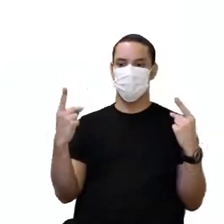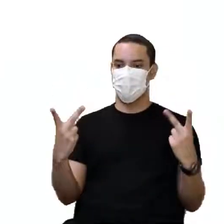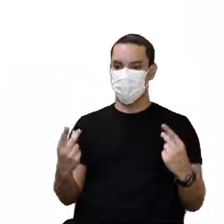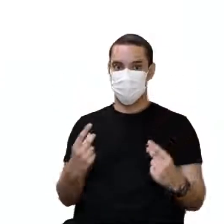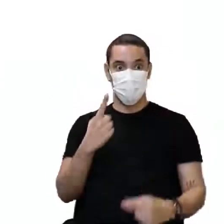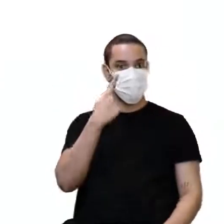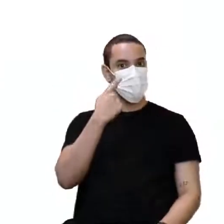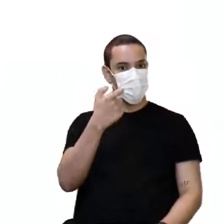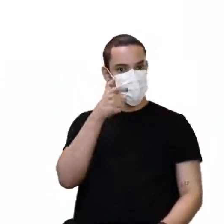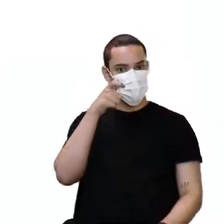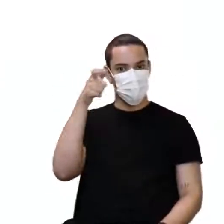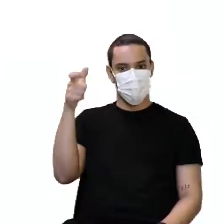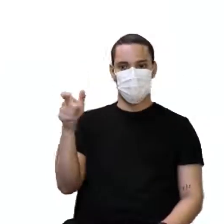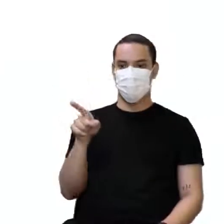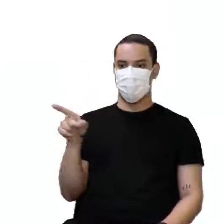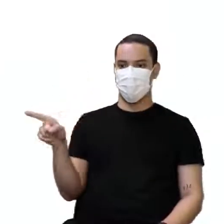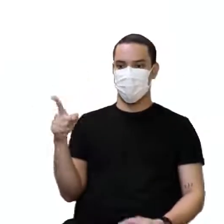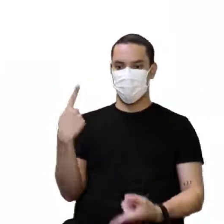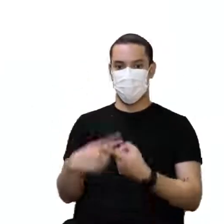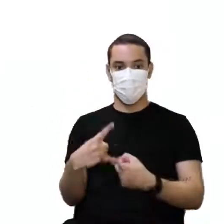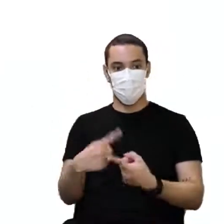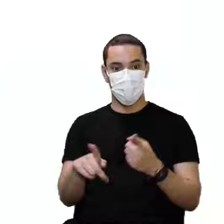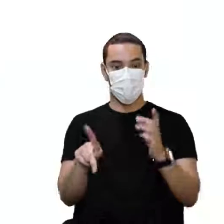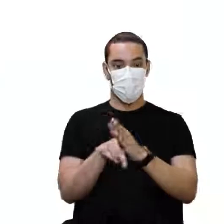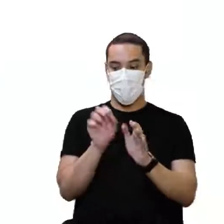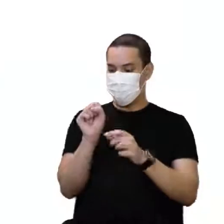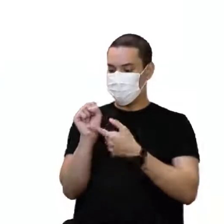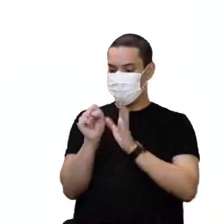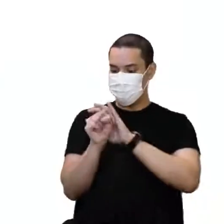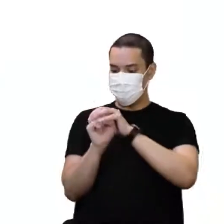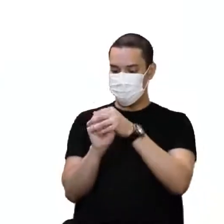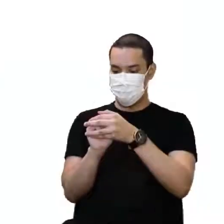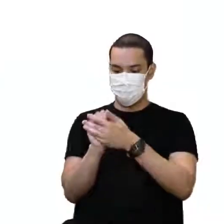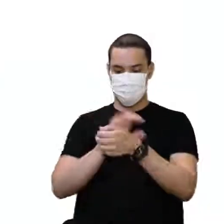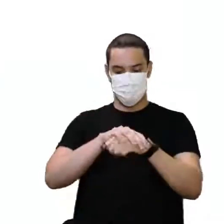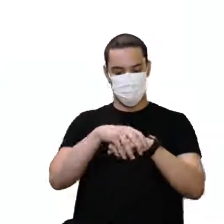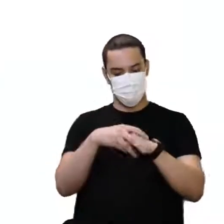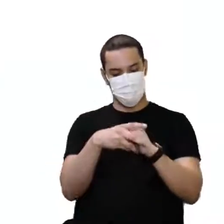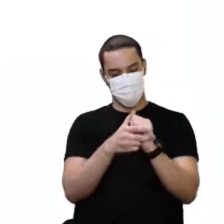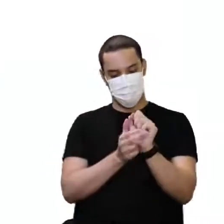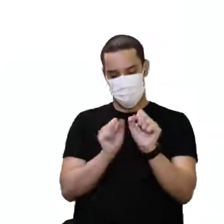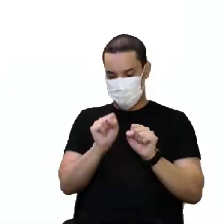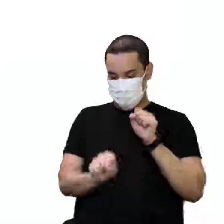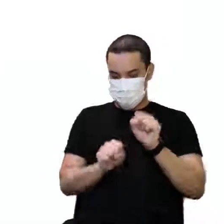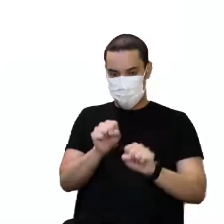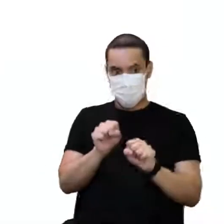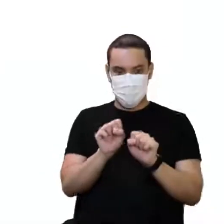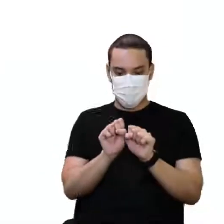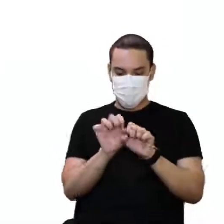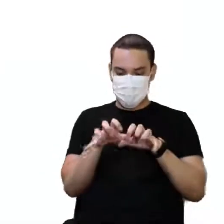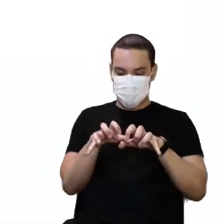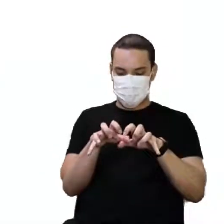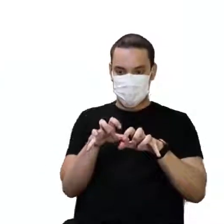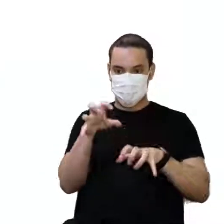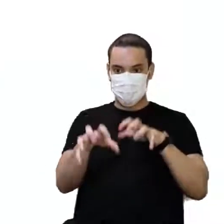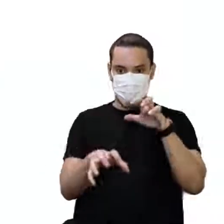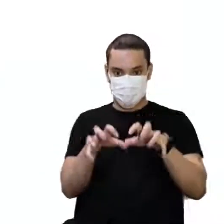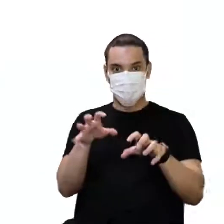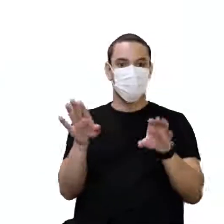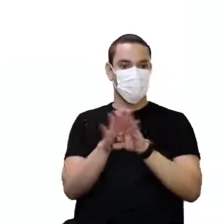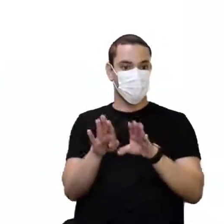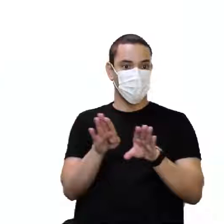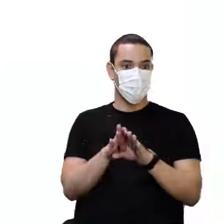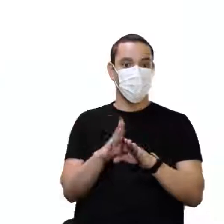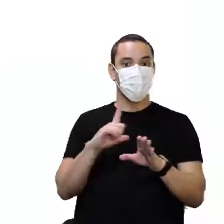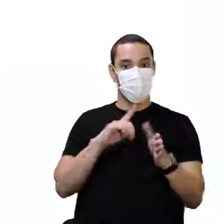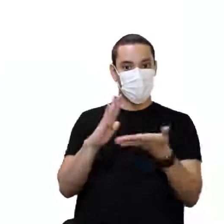interessantíssimo, né? As estruturas das patas delas, as almofadas das patas delas, as garras. Existem animais que têm as garras